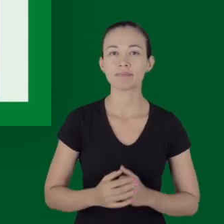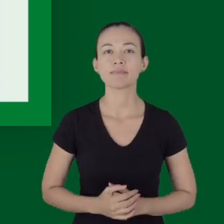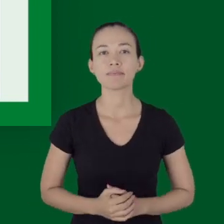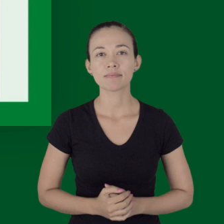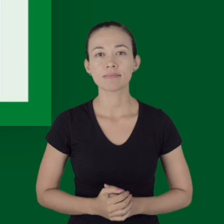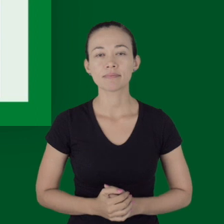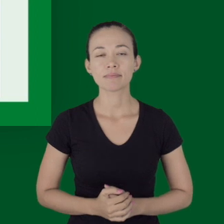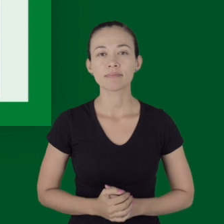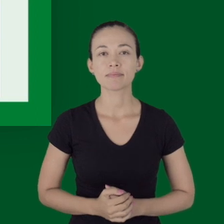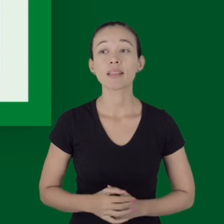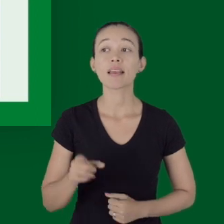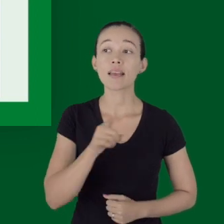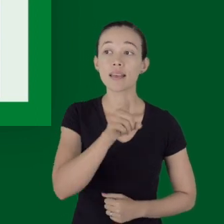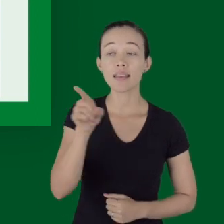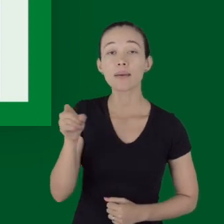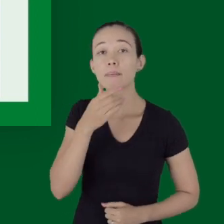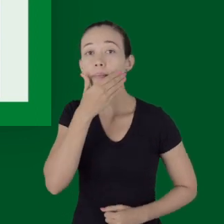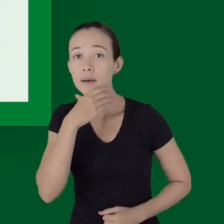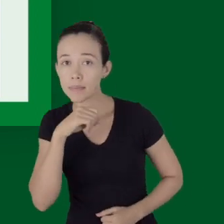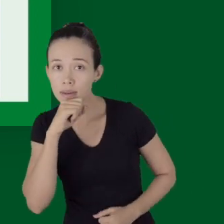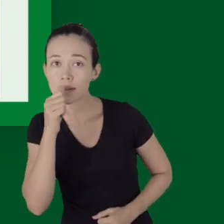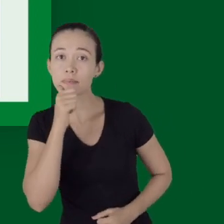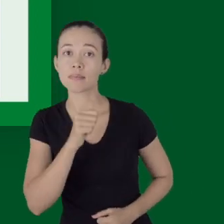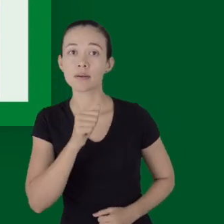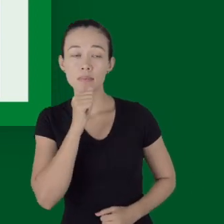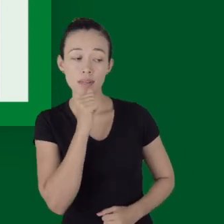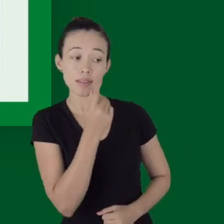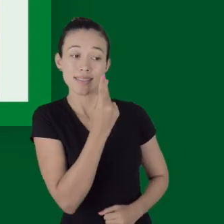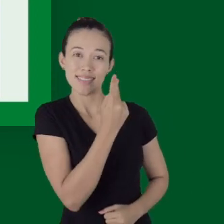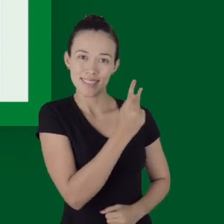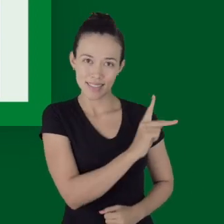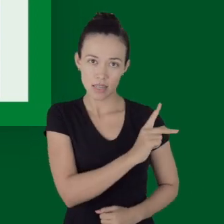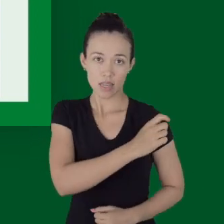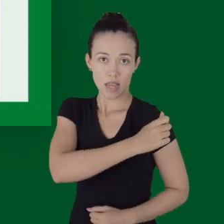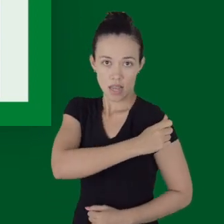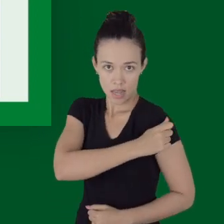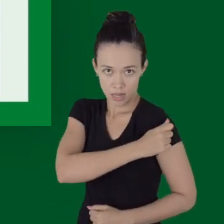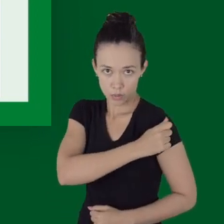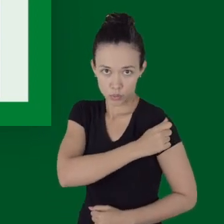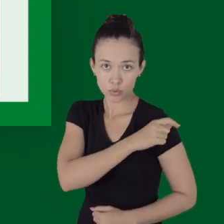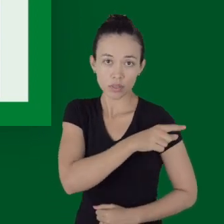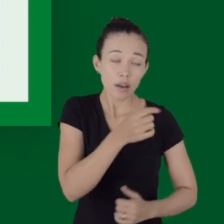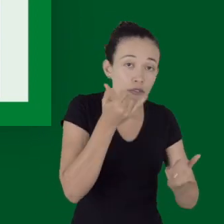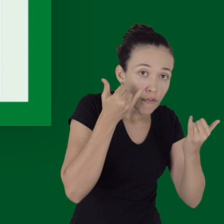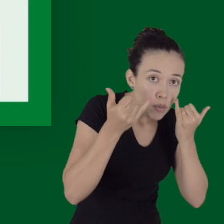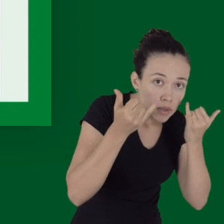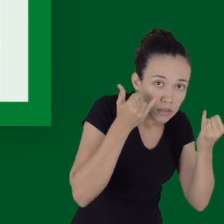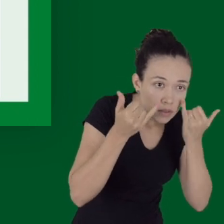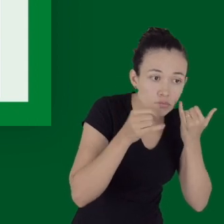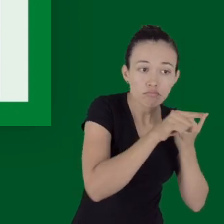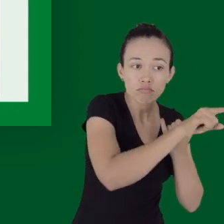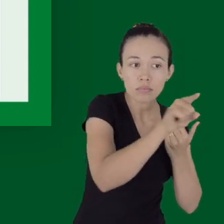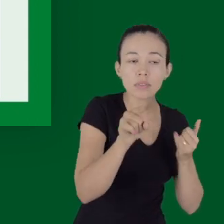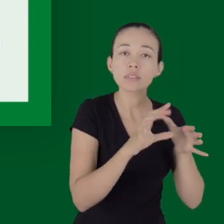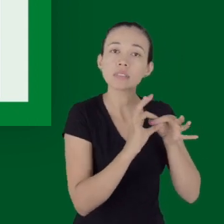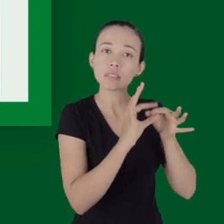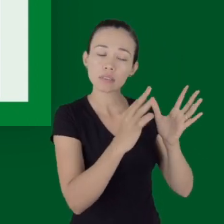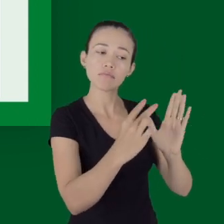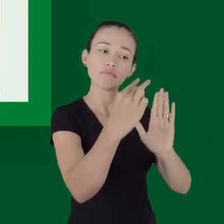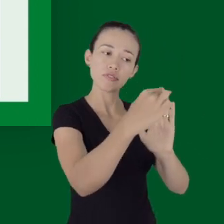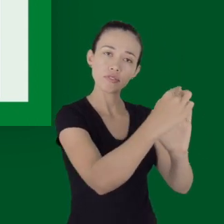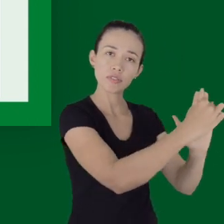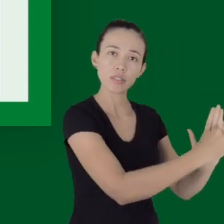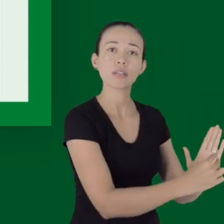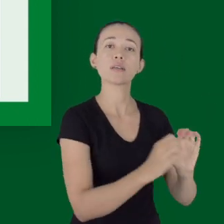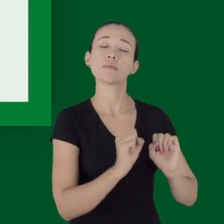liberação das informações contidas neste plano de cuidado para outros membros da equipe da escola que têm contato